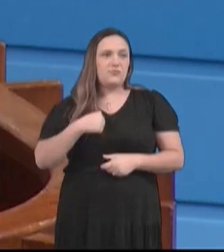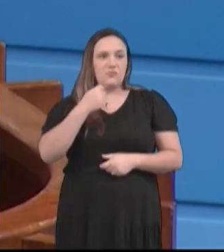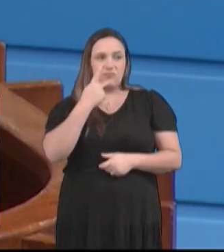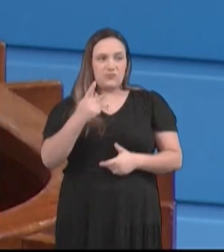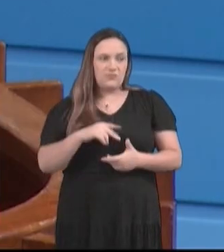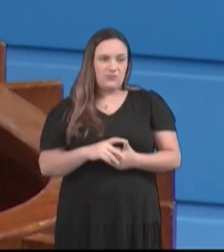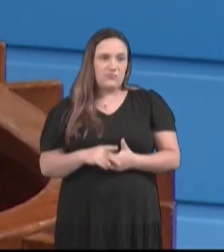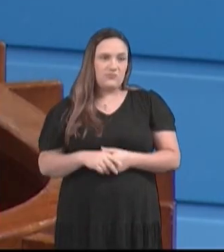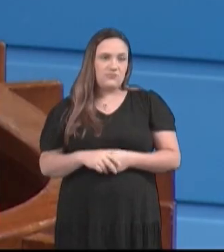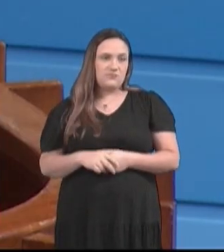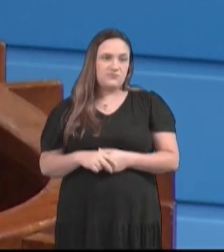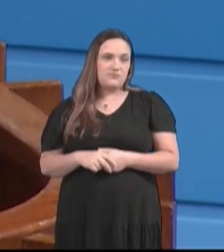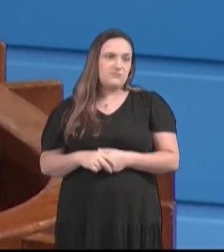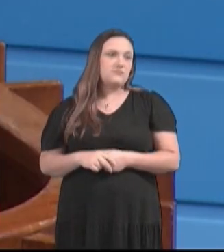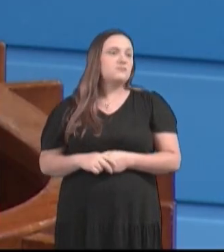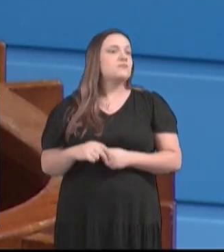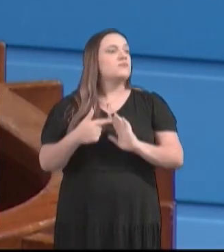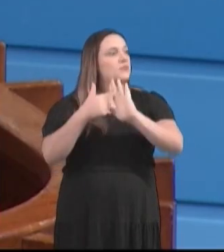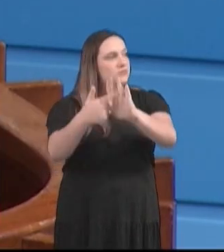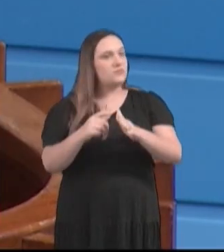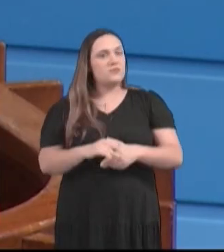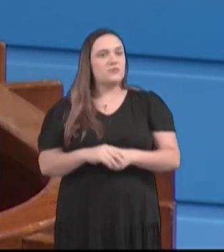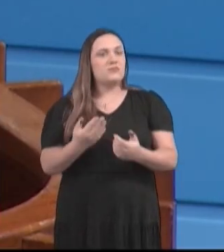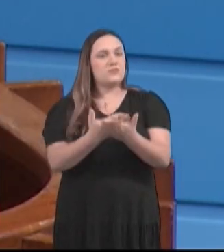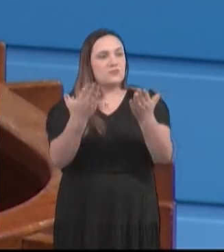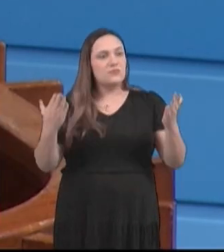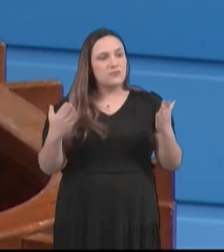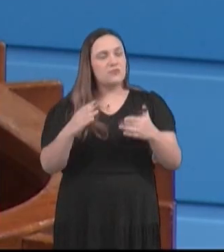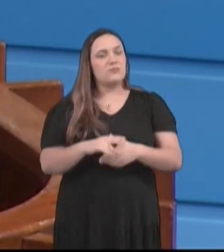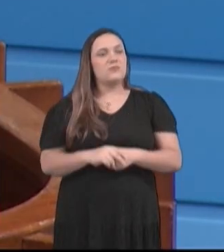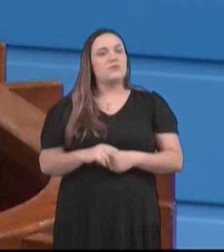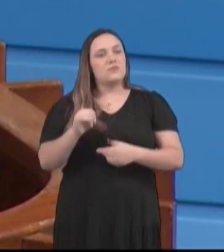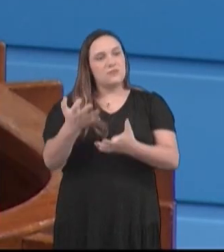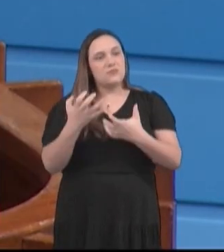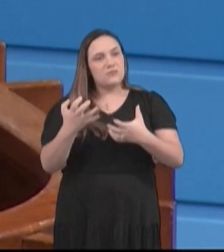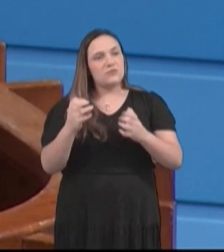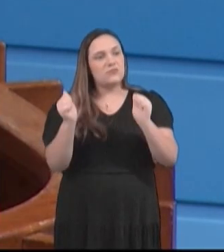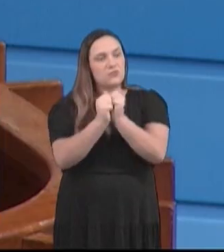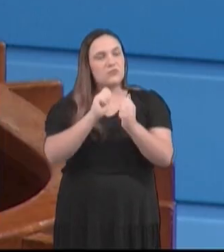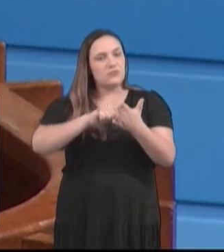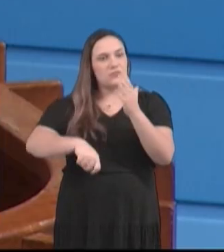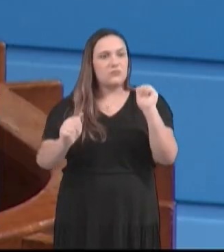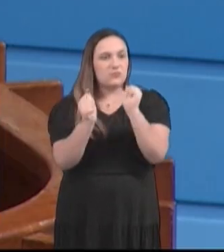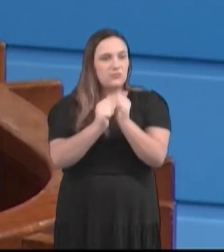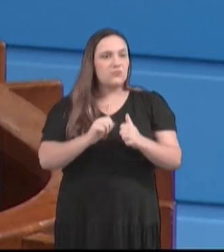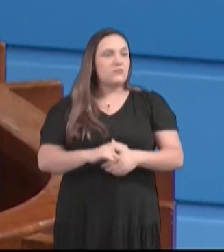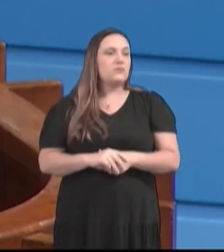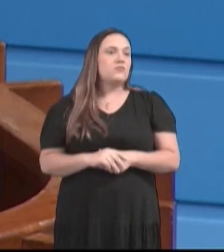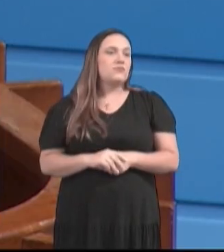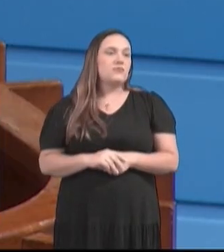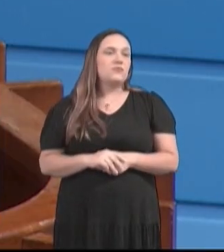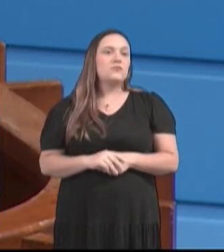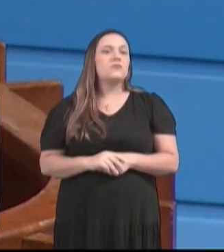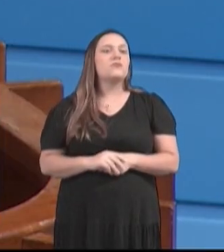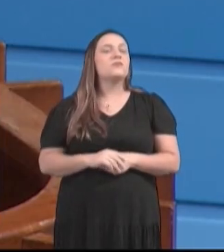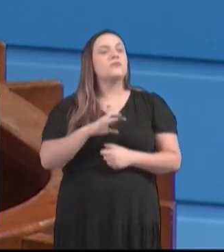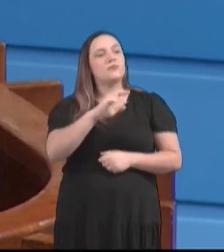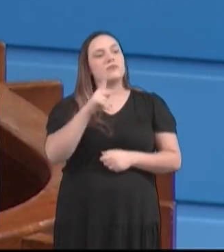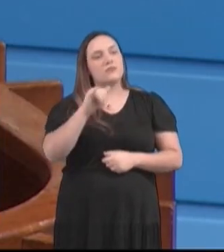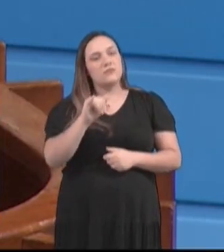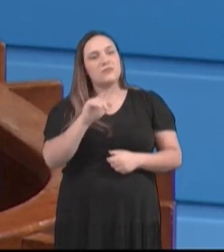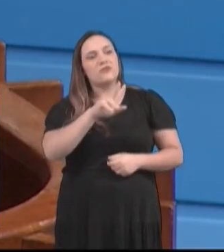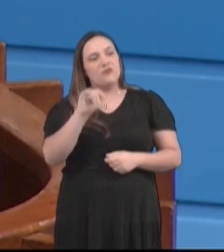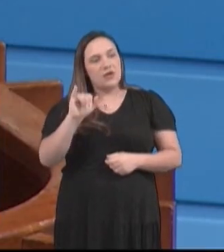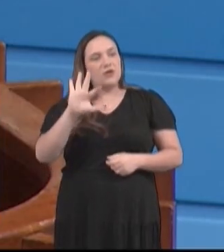estou falando. Então, vou fornecer a vossas excelências que quiserem comigo assinar a CPI da CACEMES, que